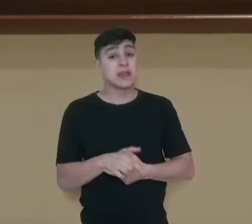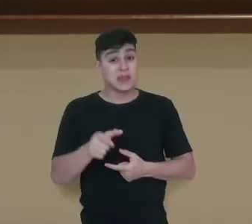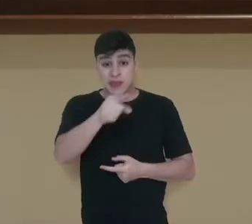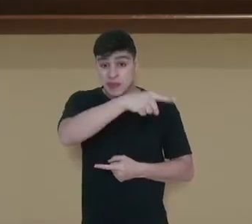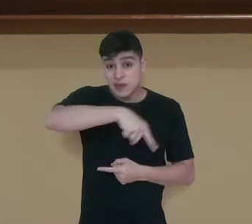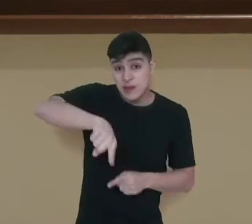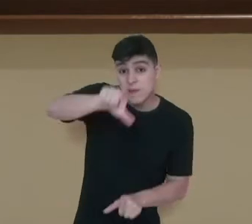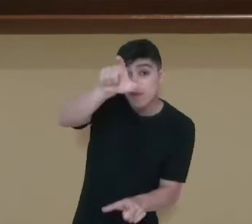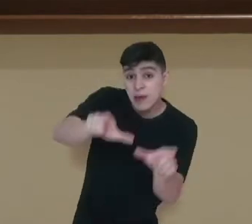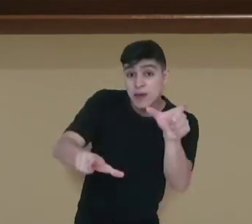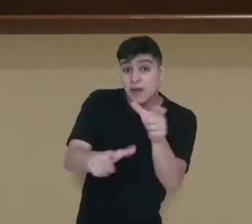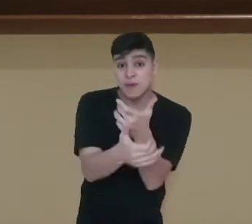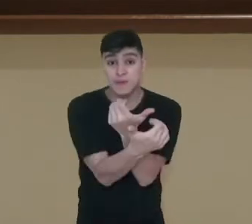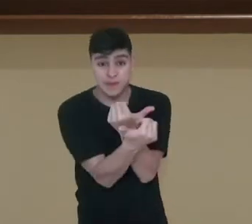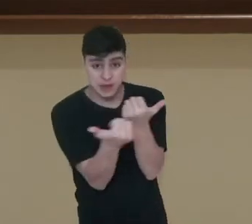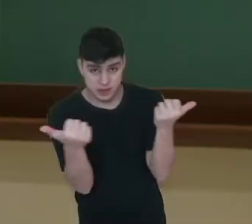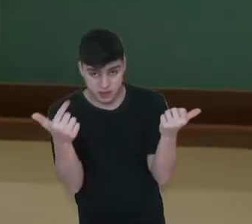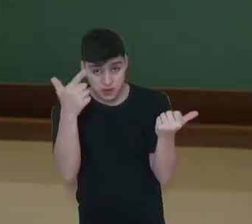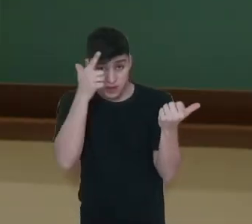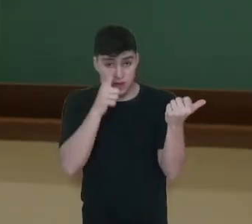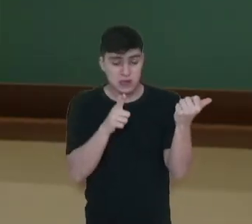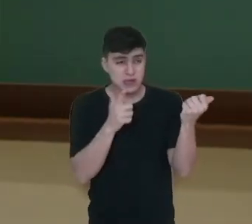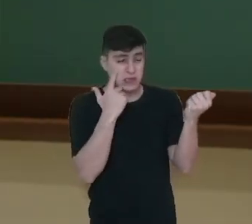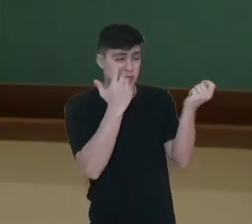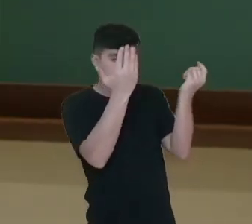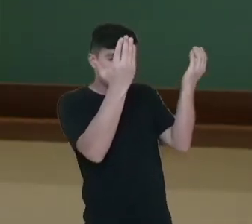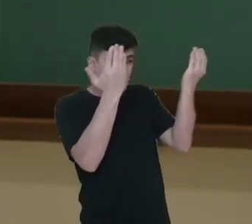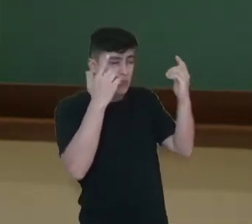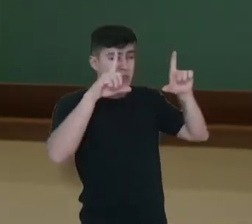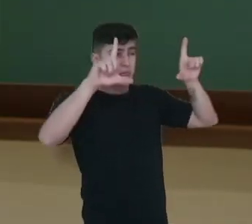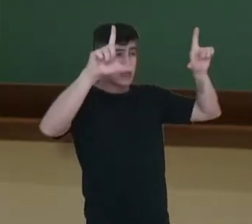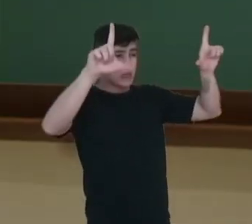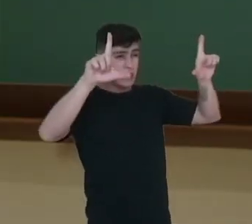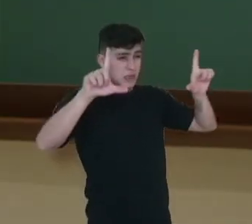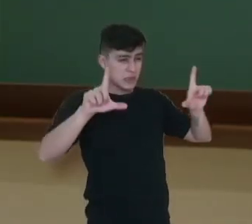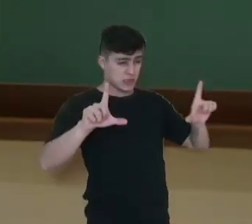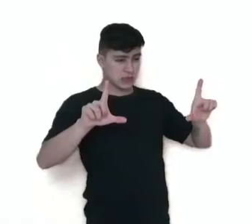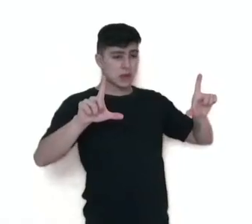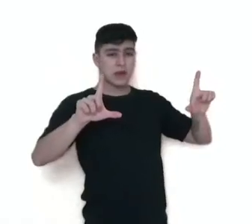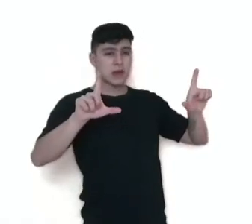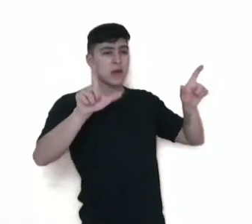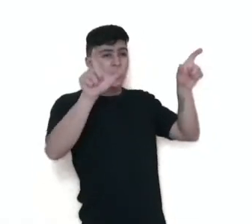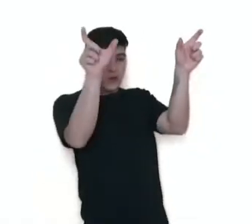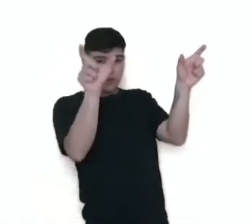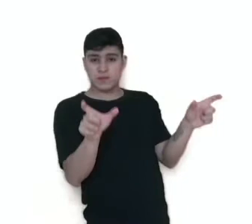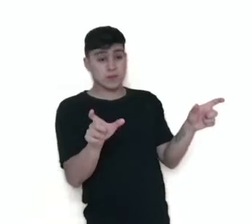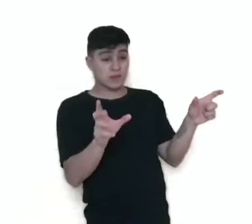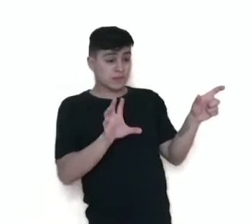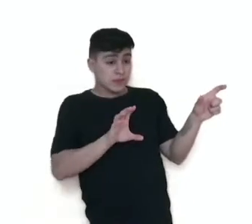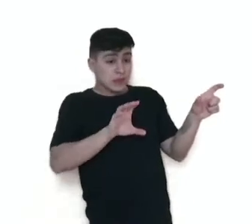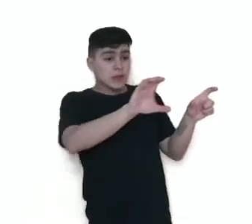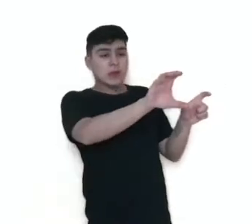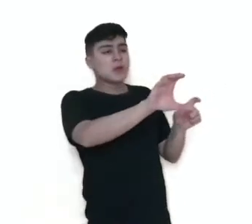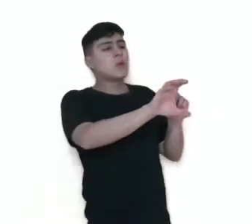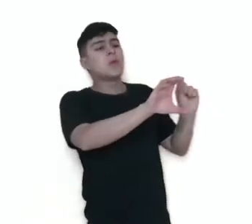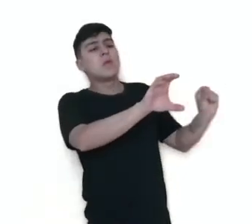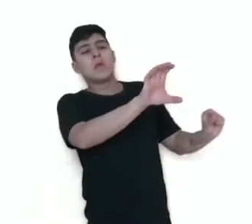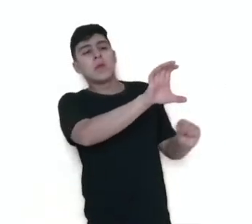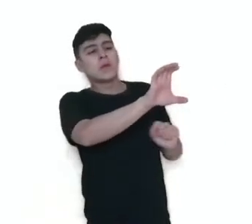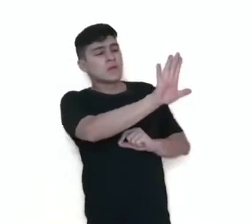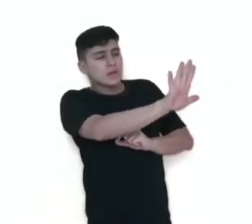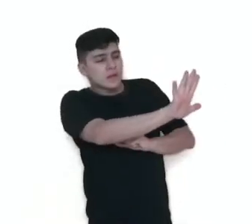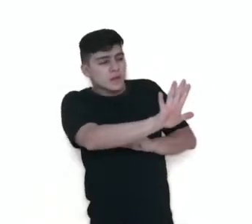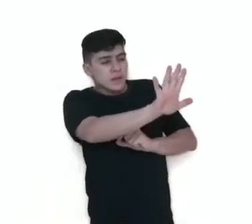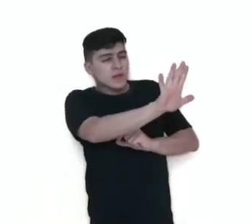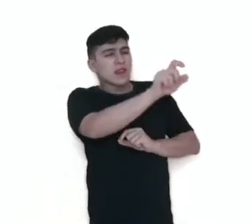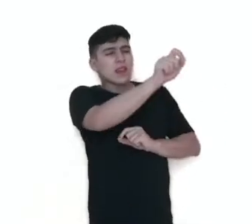E aí, pessoal, conseguiram então analisar o centro dessa imagem? O que está acontecendo? O que eles estão? Quem que